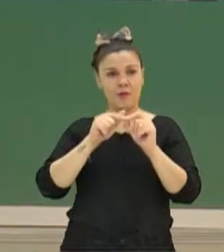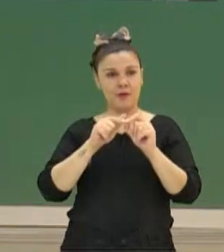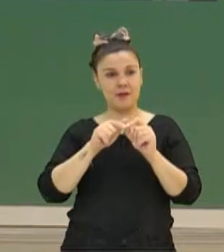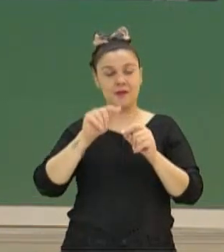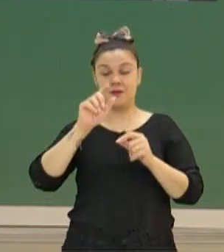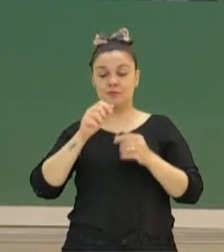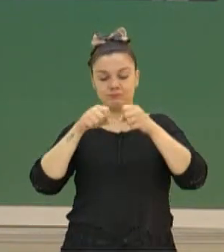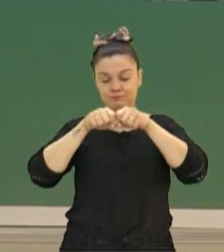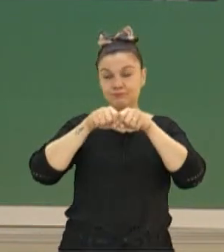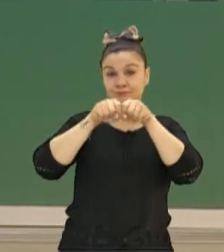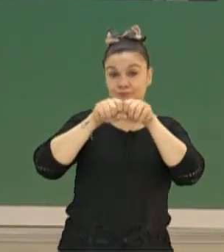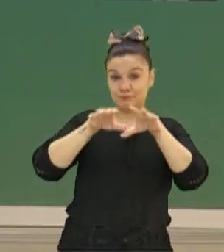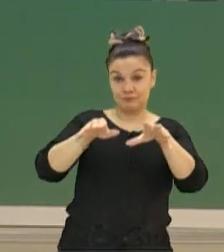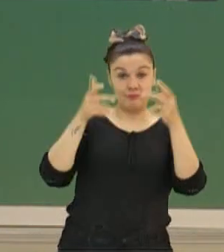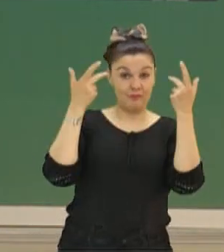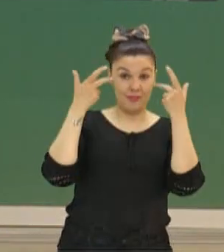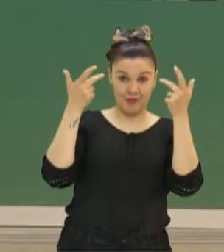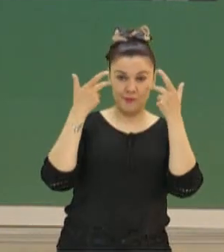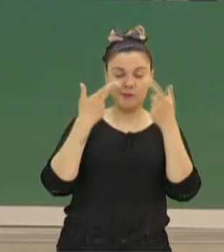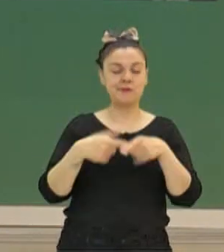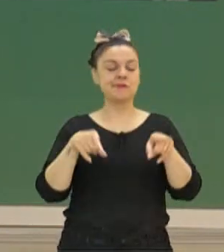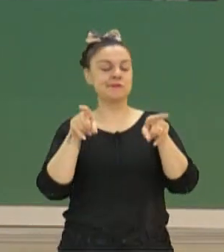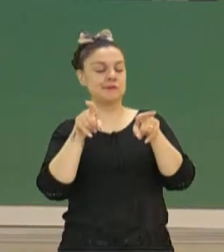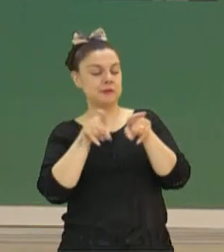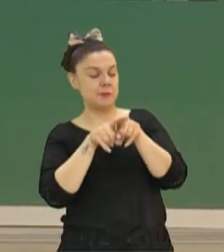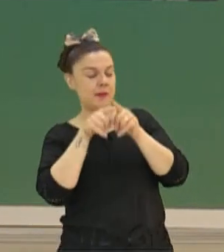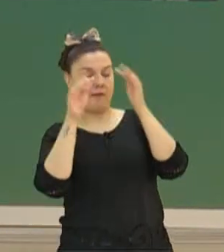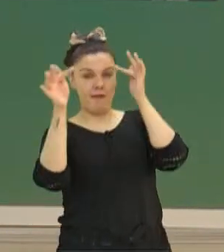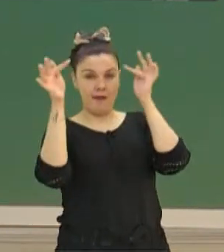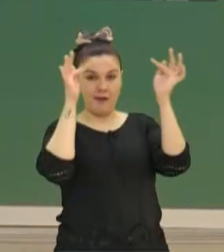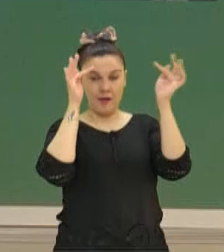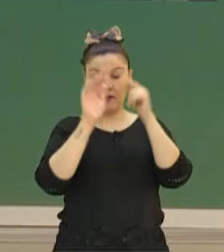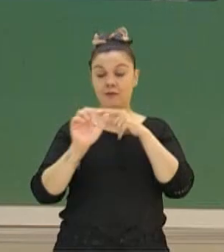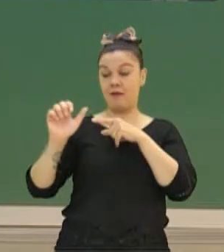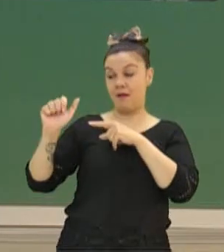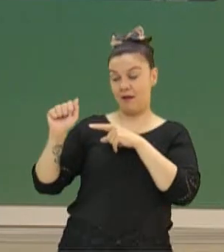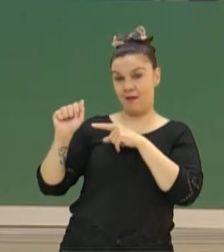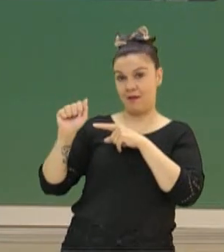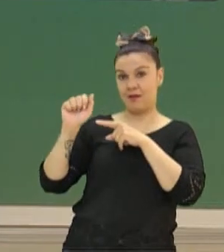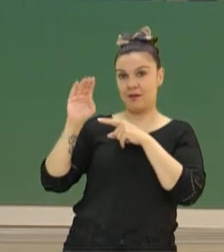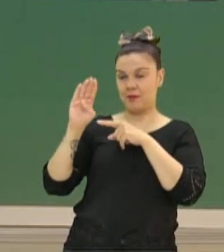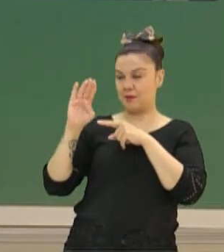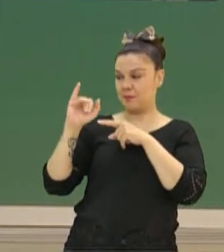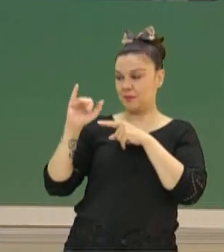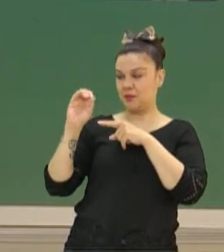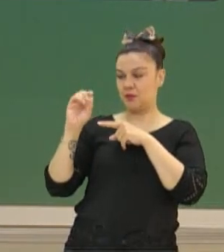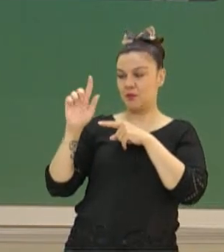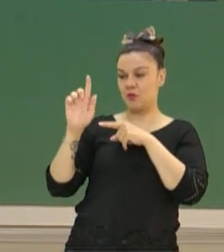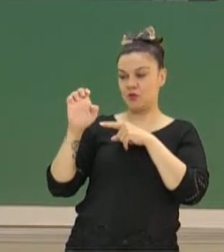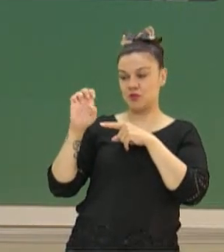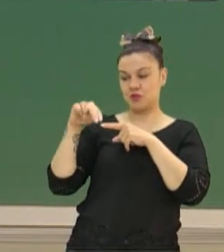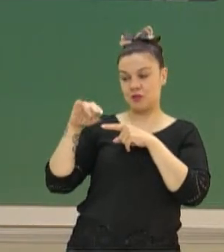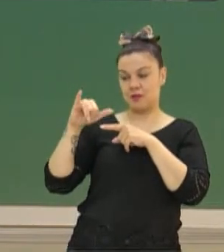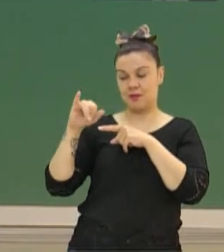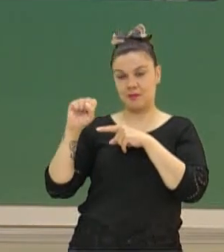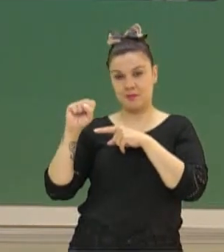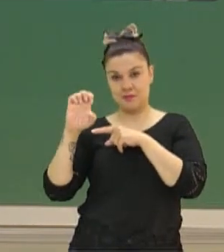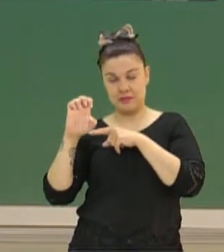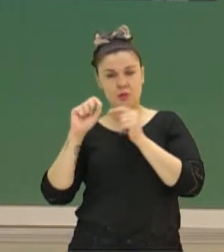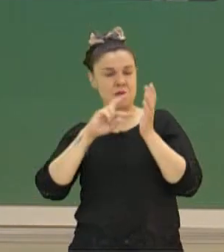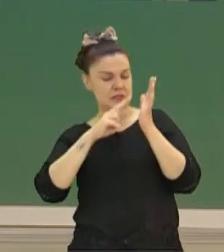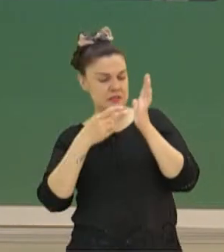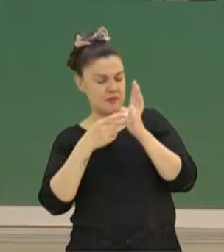geração espontânea, que também é a teoria da abiogênese. Quando a gente analisa a